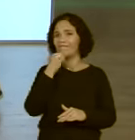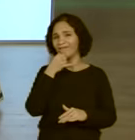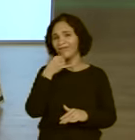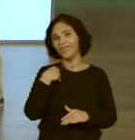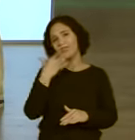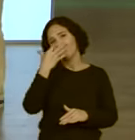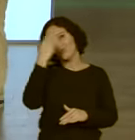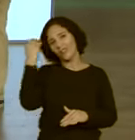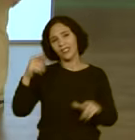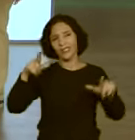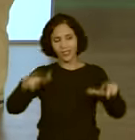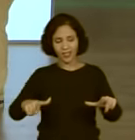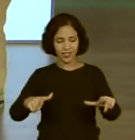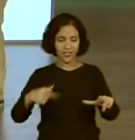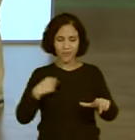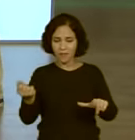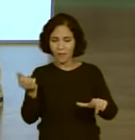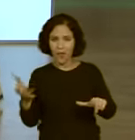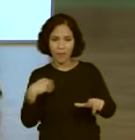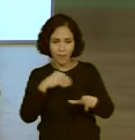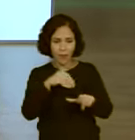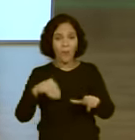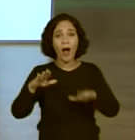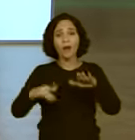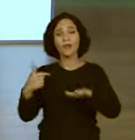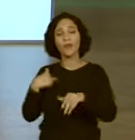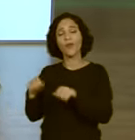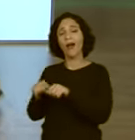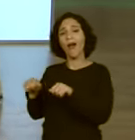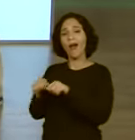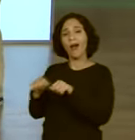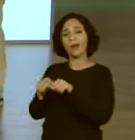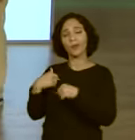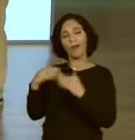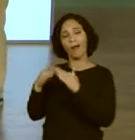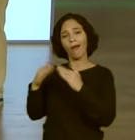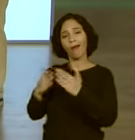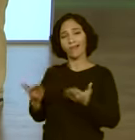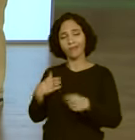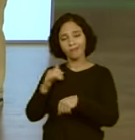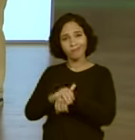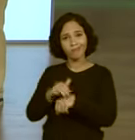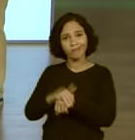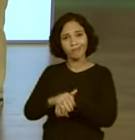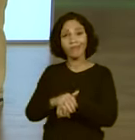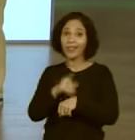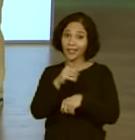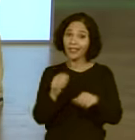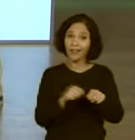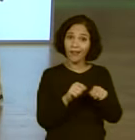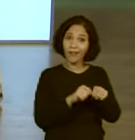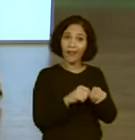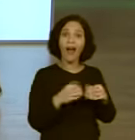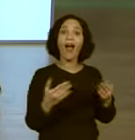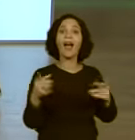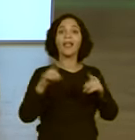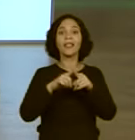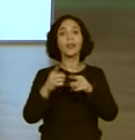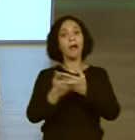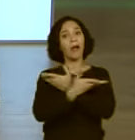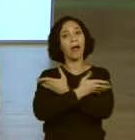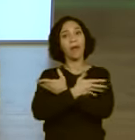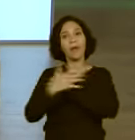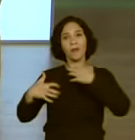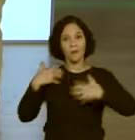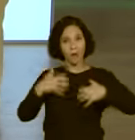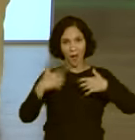esquecido de jogos de tabuleiro, Porque você porque gosta às de vezes eu jogos? faço até os jogos de tabuleiro para Sério? jogar em casa. Então, você faz eu esqueci. jogos de tabuleiro e você faz